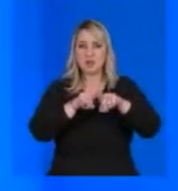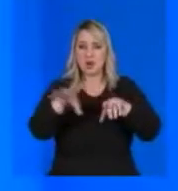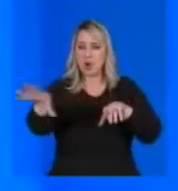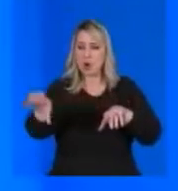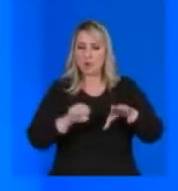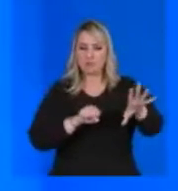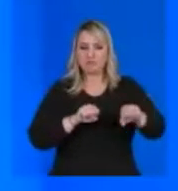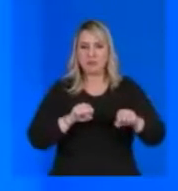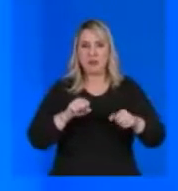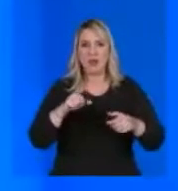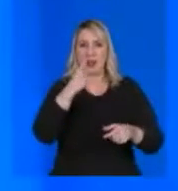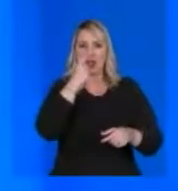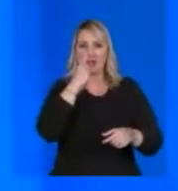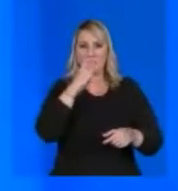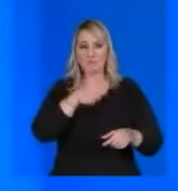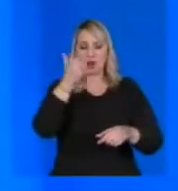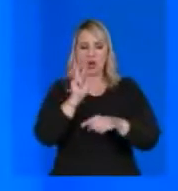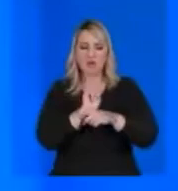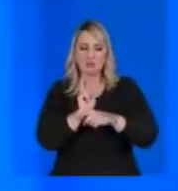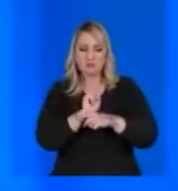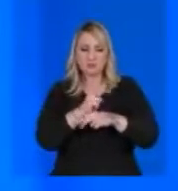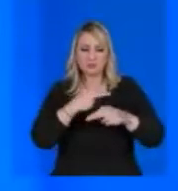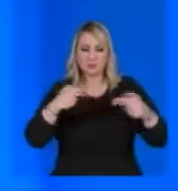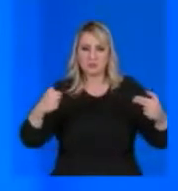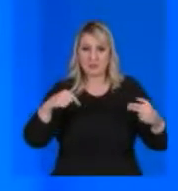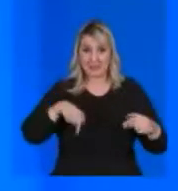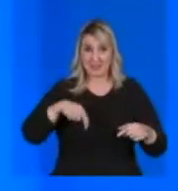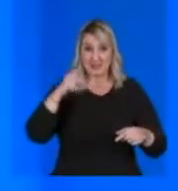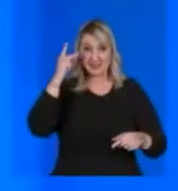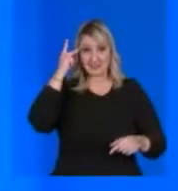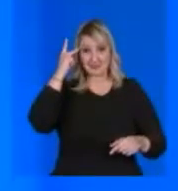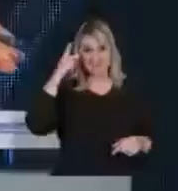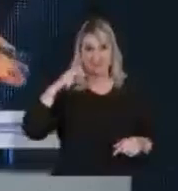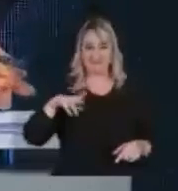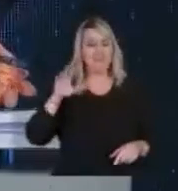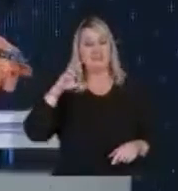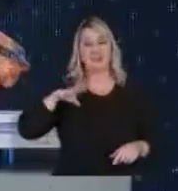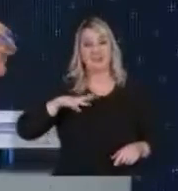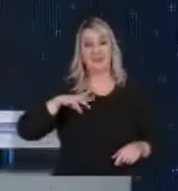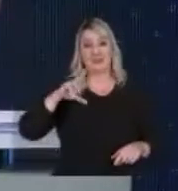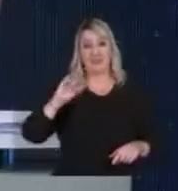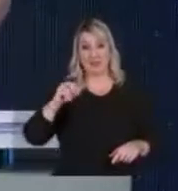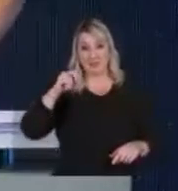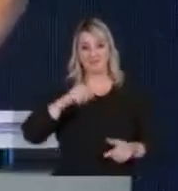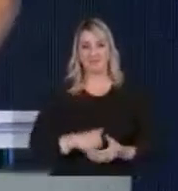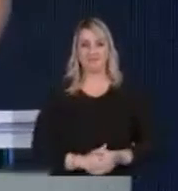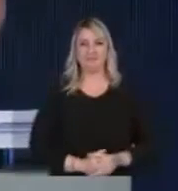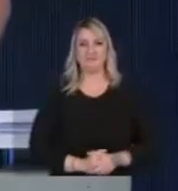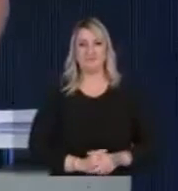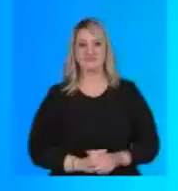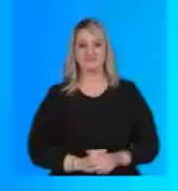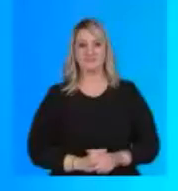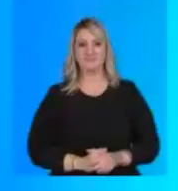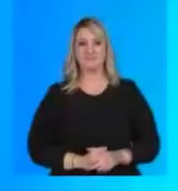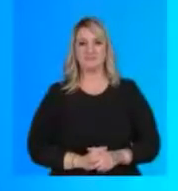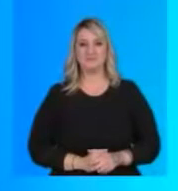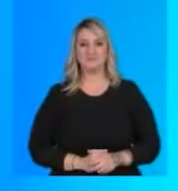e na melhor gestão dos recursos sólidos na nossa cidade um minuto para réplica o candidato long